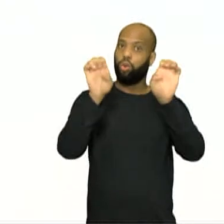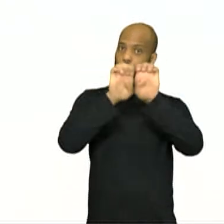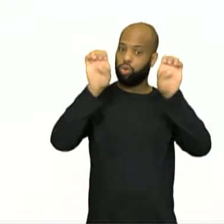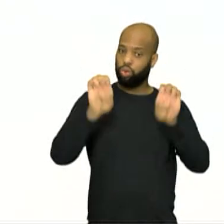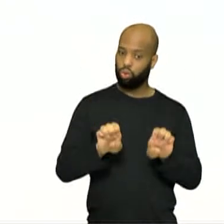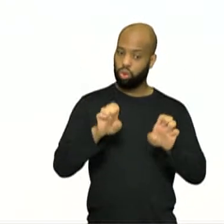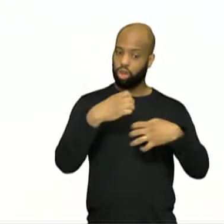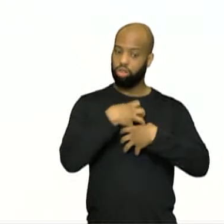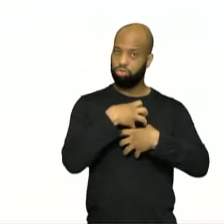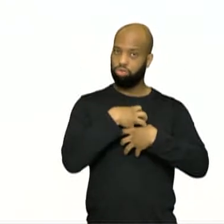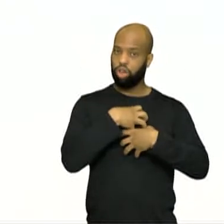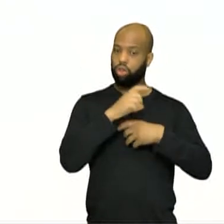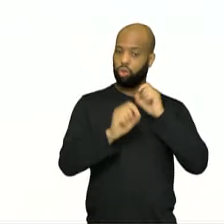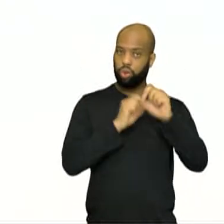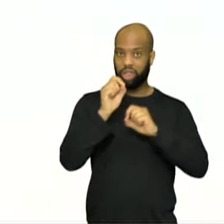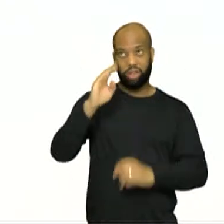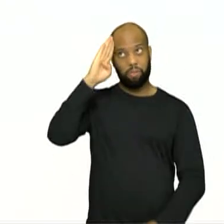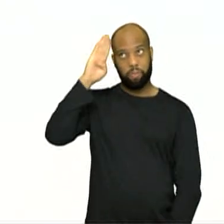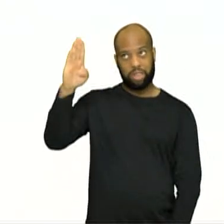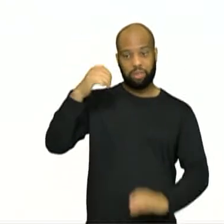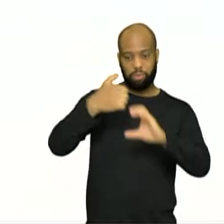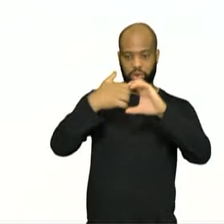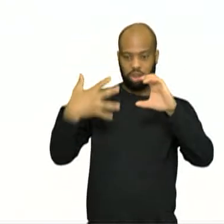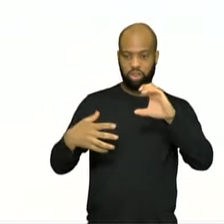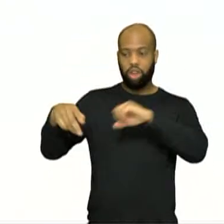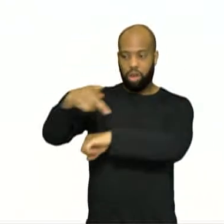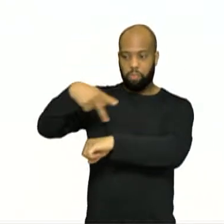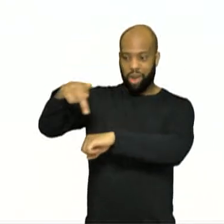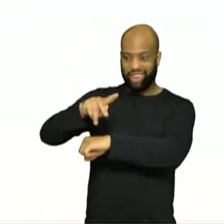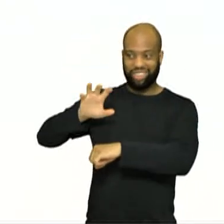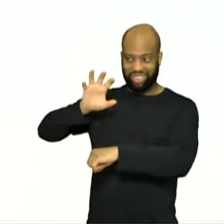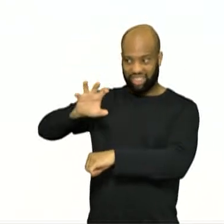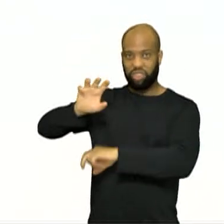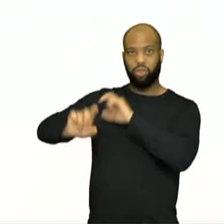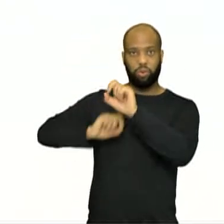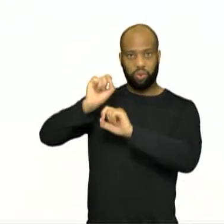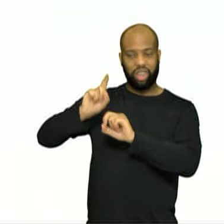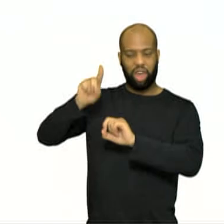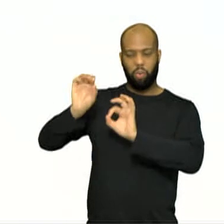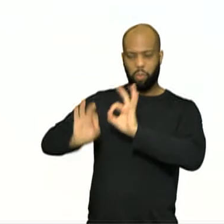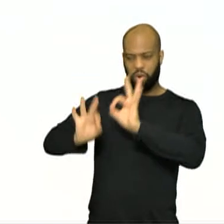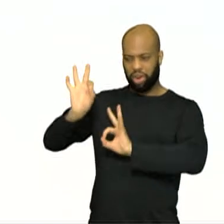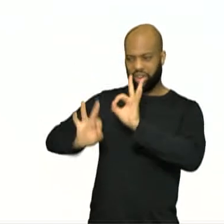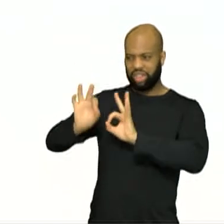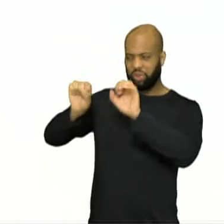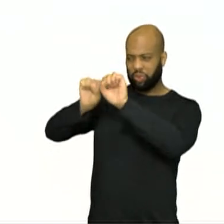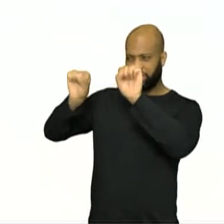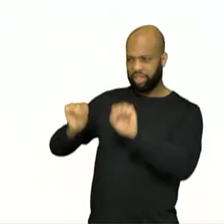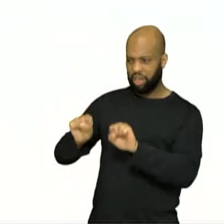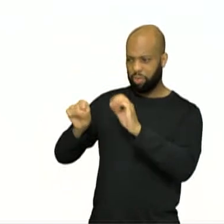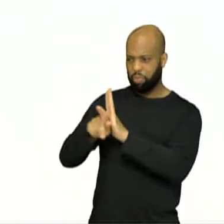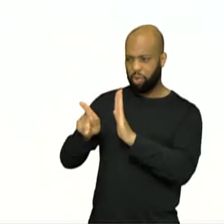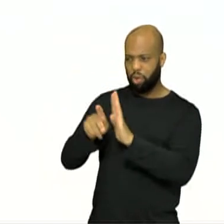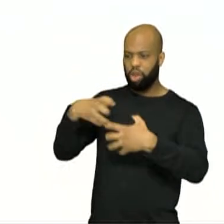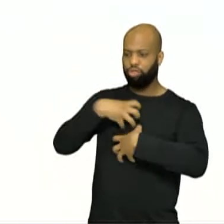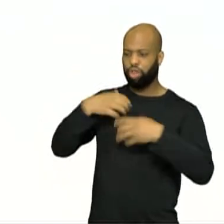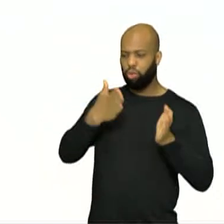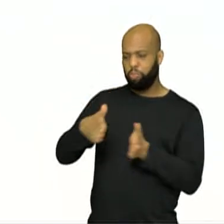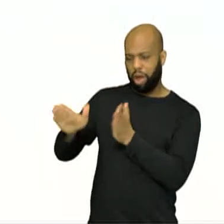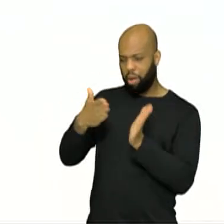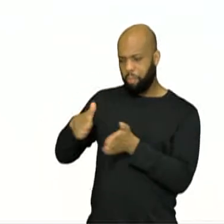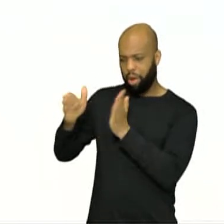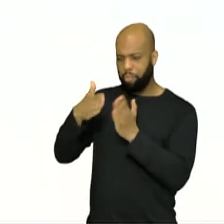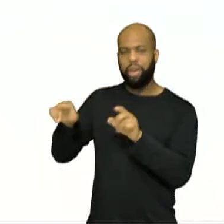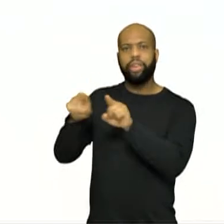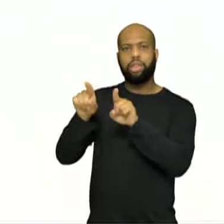estruturar a principal característica dessas nações como sendo uma organização sistemática dos meios de produção